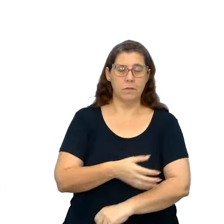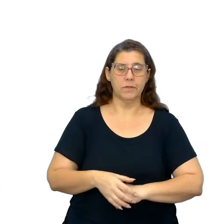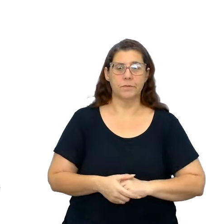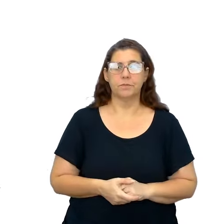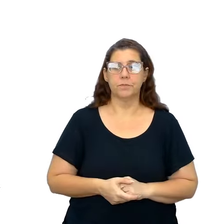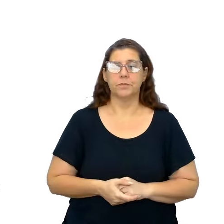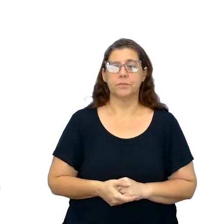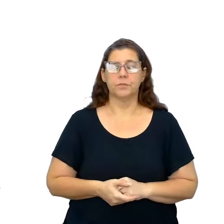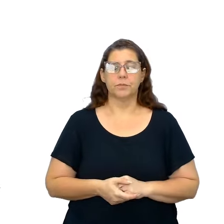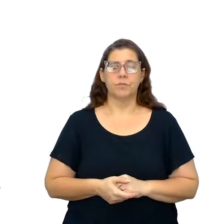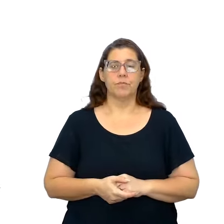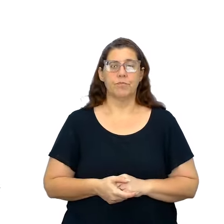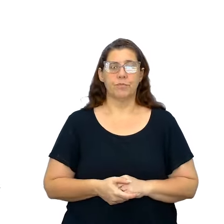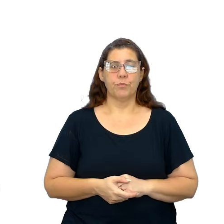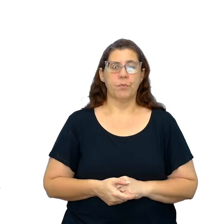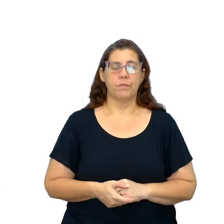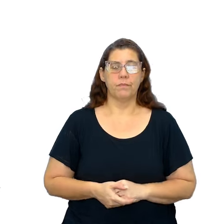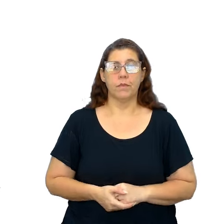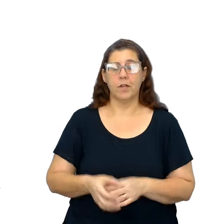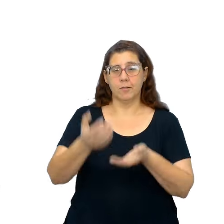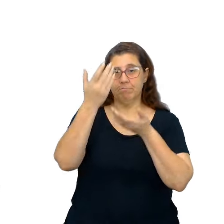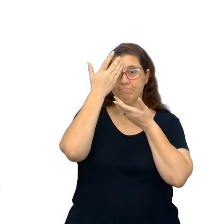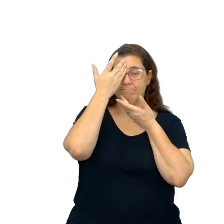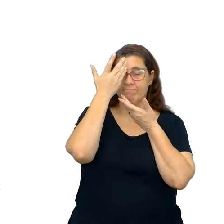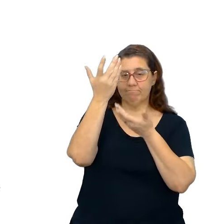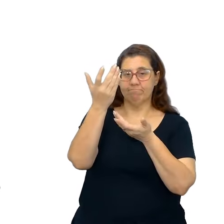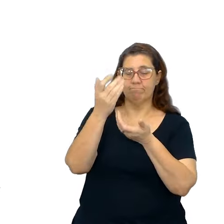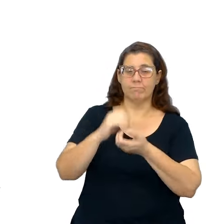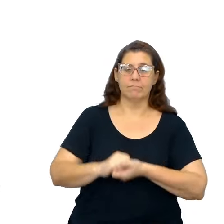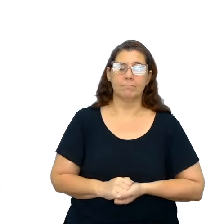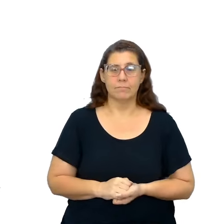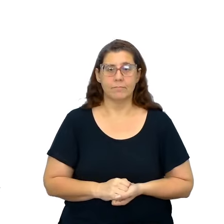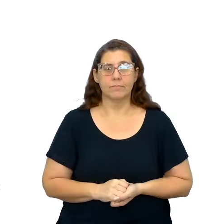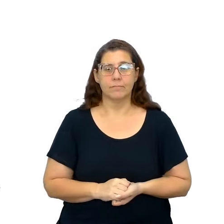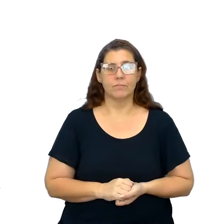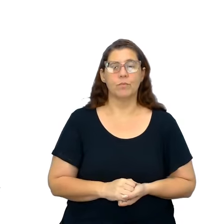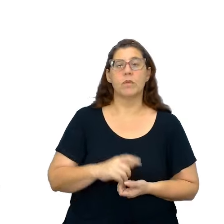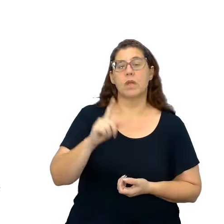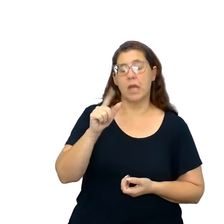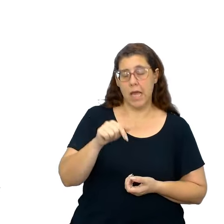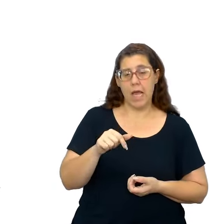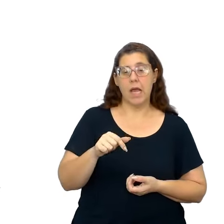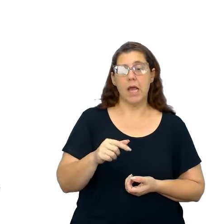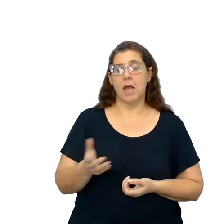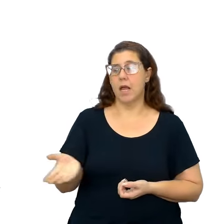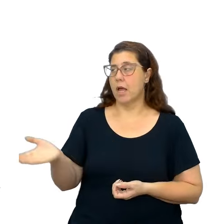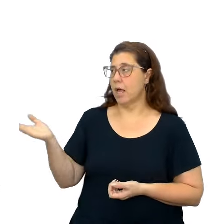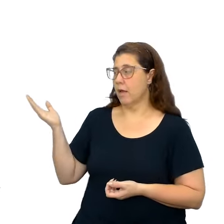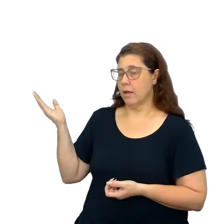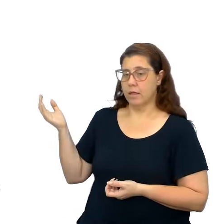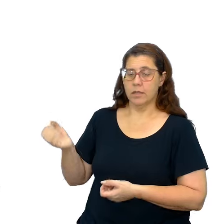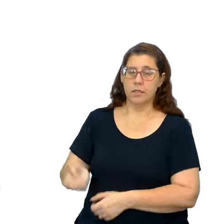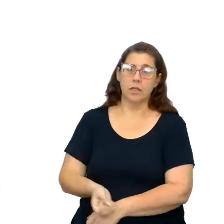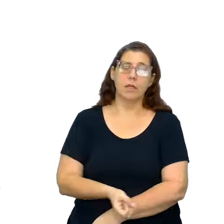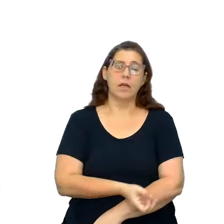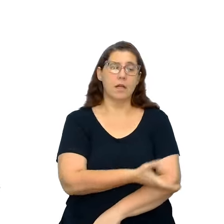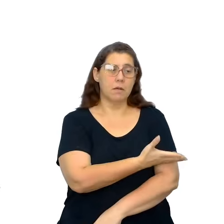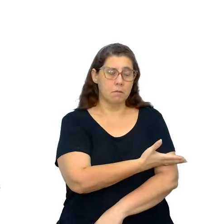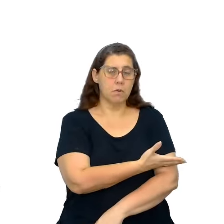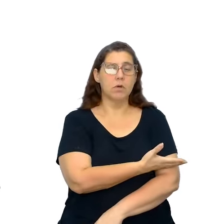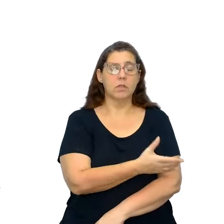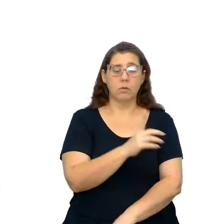de novo. Oi, Silene, obrigado. Justamente esses pontos aí da emoção que você fala,